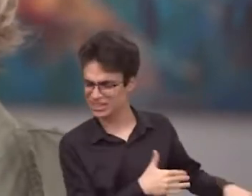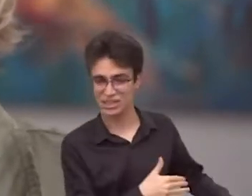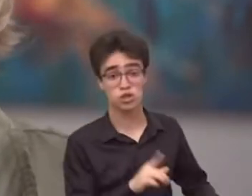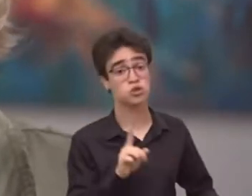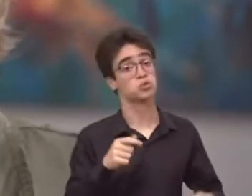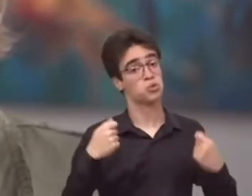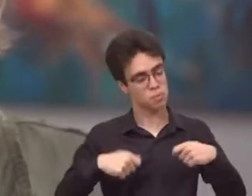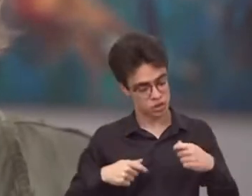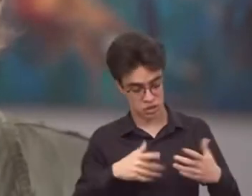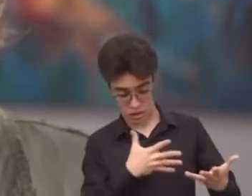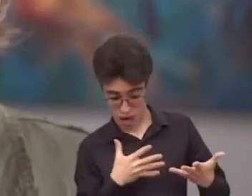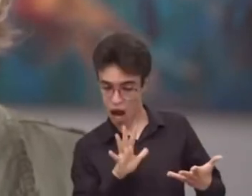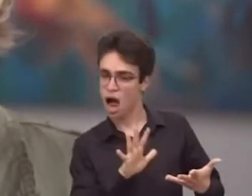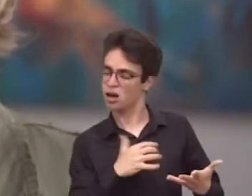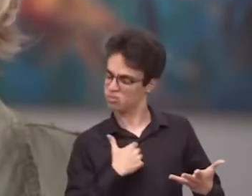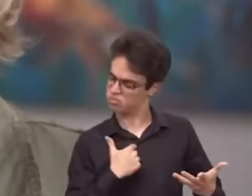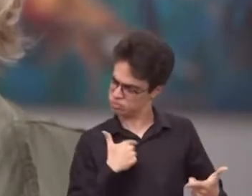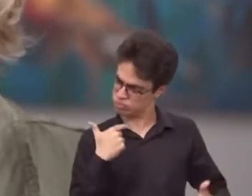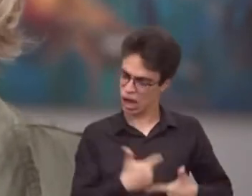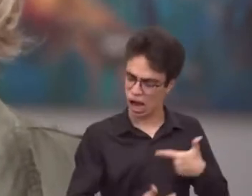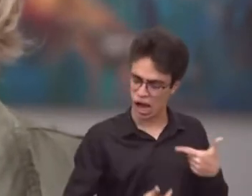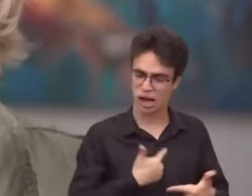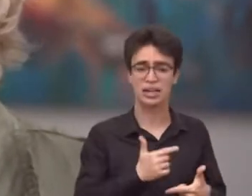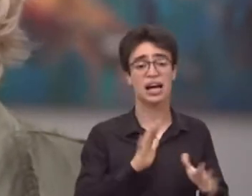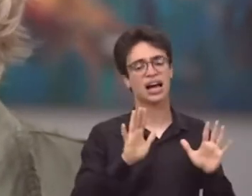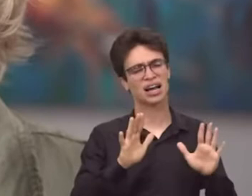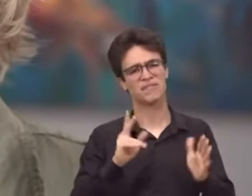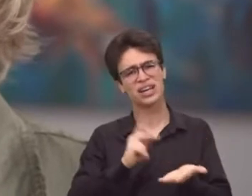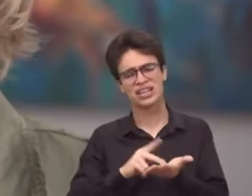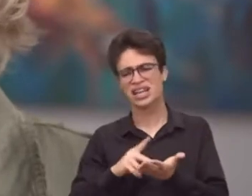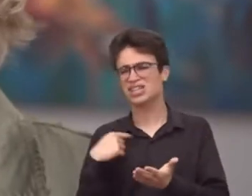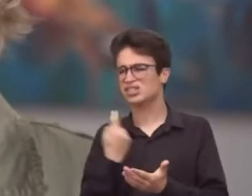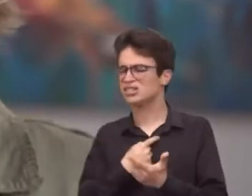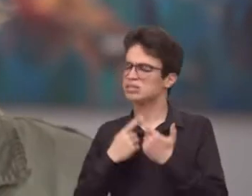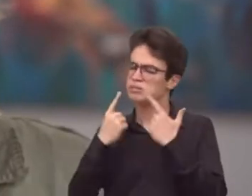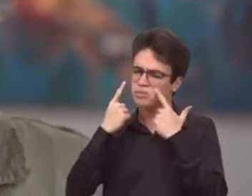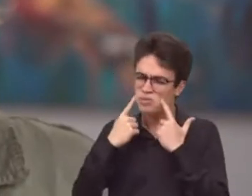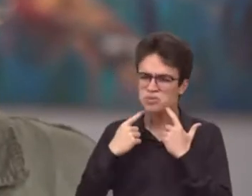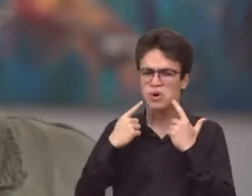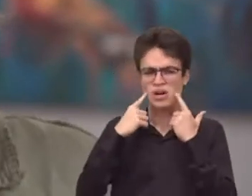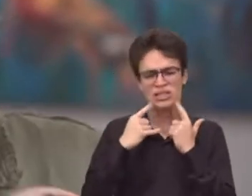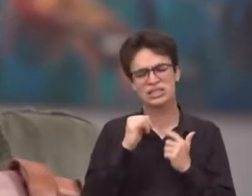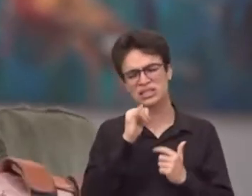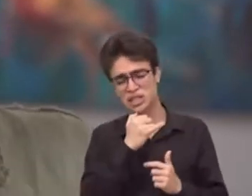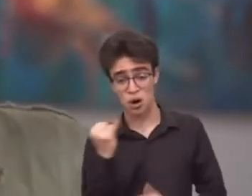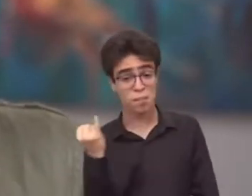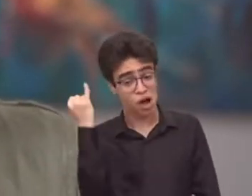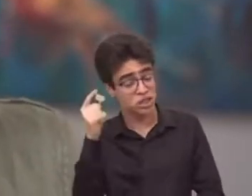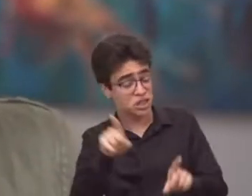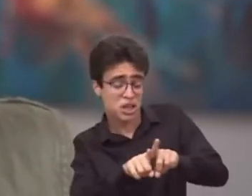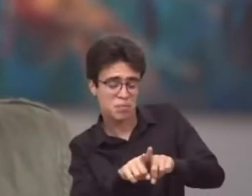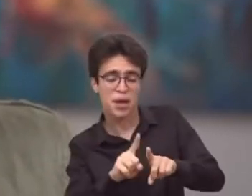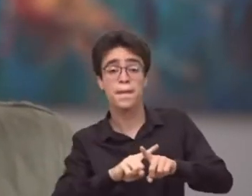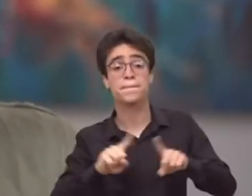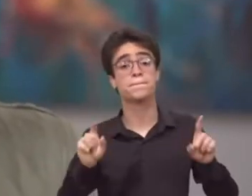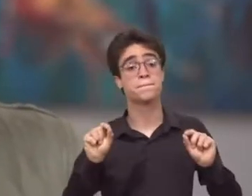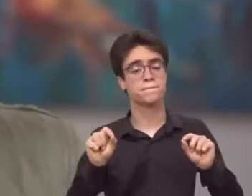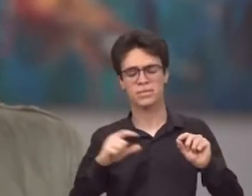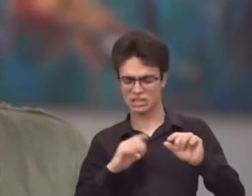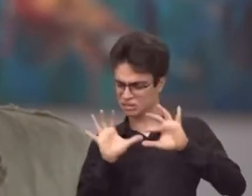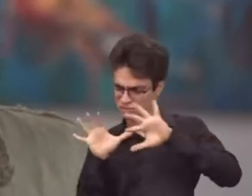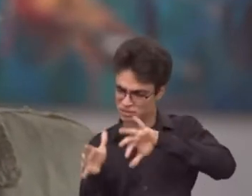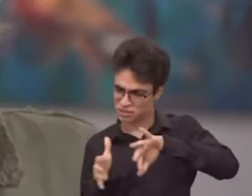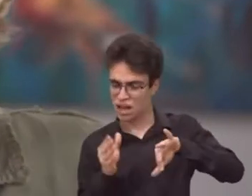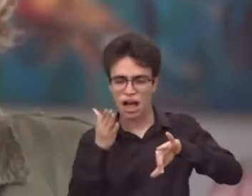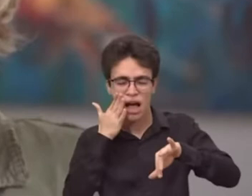trabalha através deles é importante lamentar experimentar a dor da perda Mas então vem o tempo que você põe de